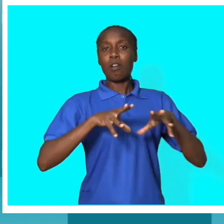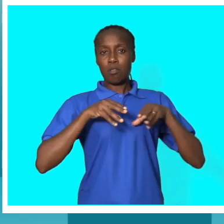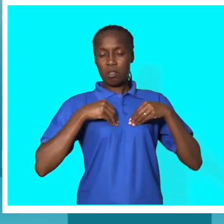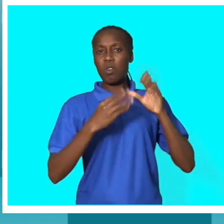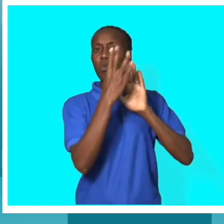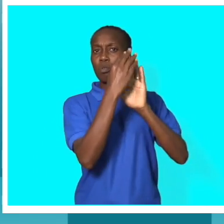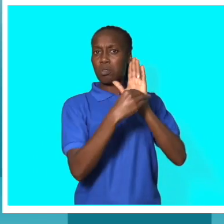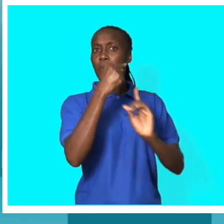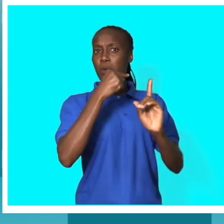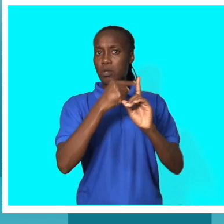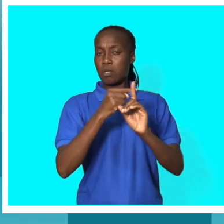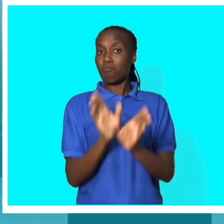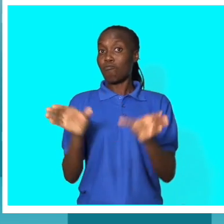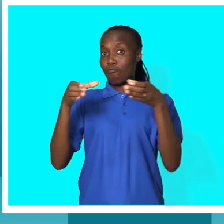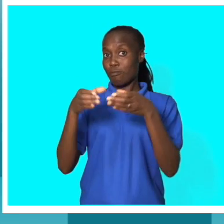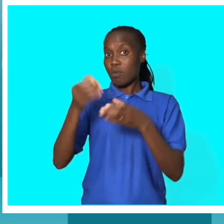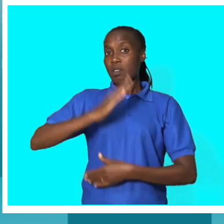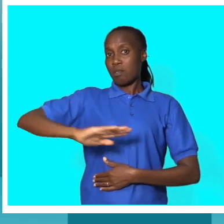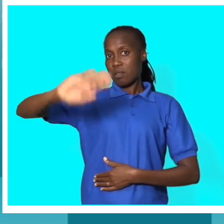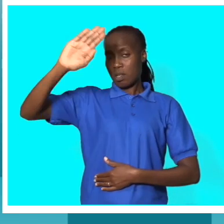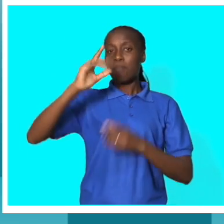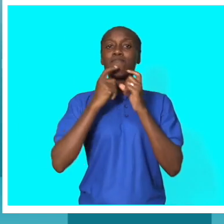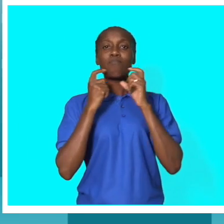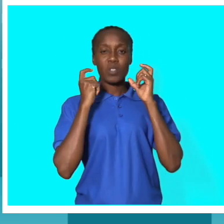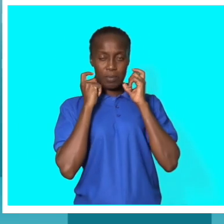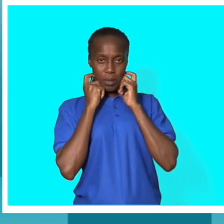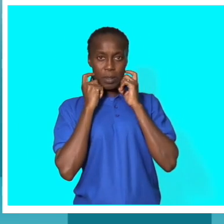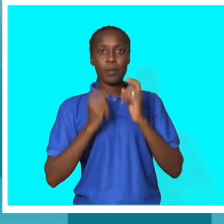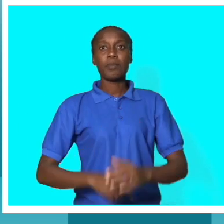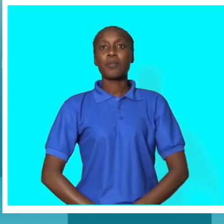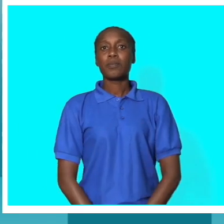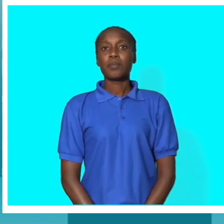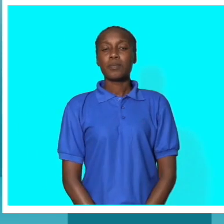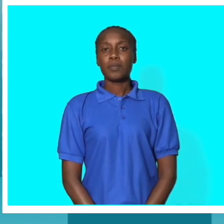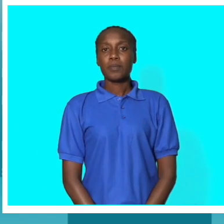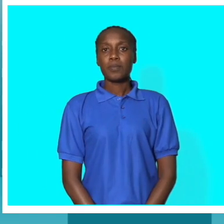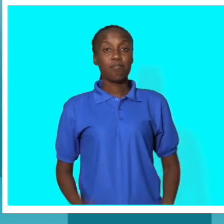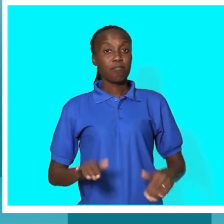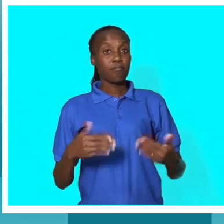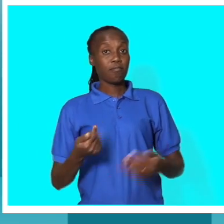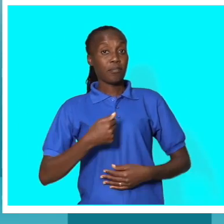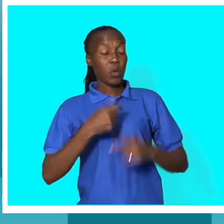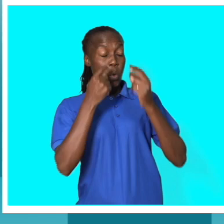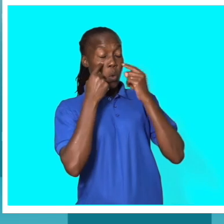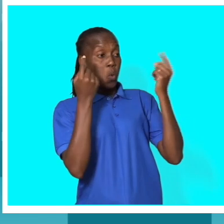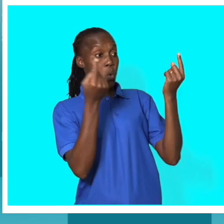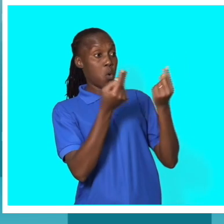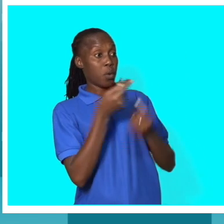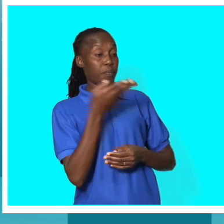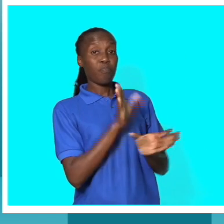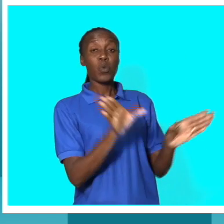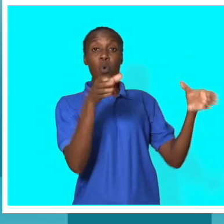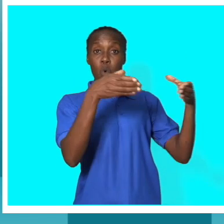desportistas acreditam numa boa prestação da Seleção Nacional de Moçambique. Mas eu olho para